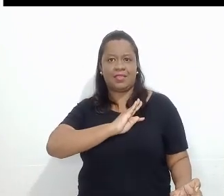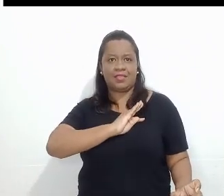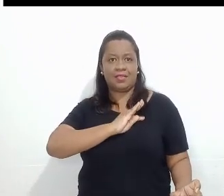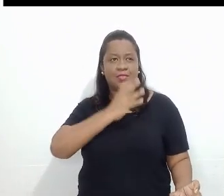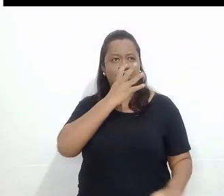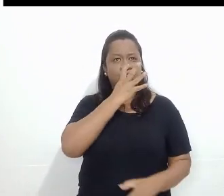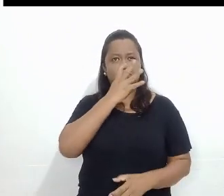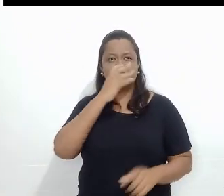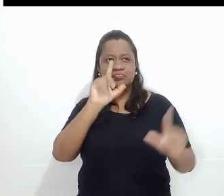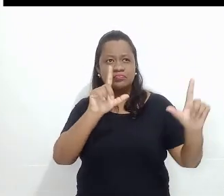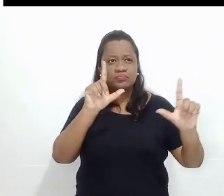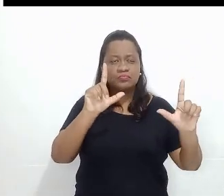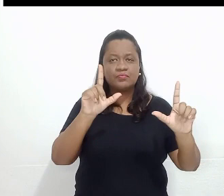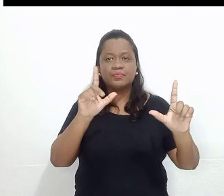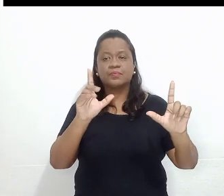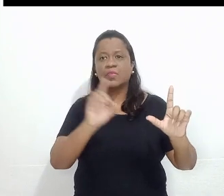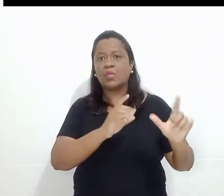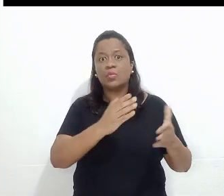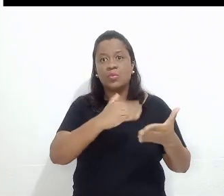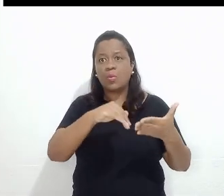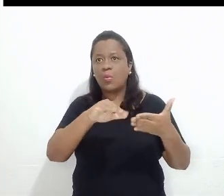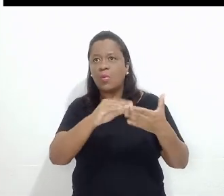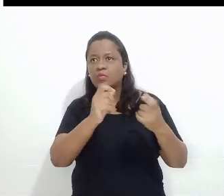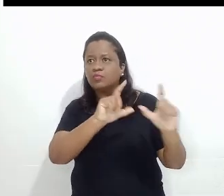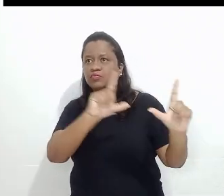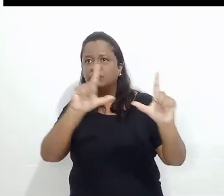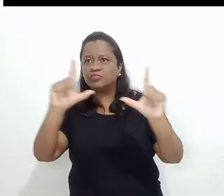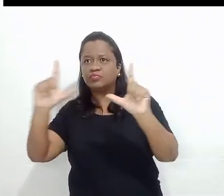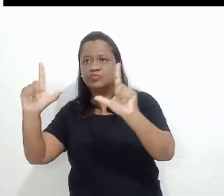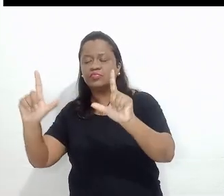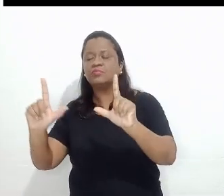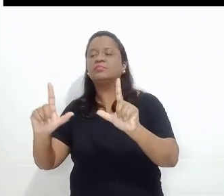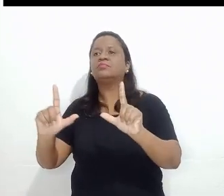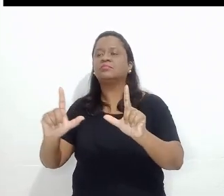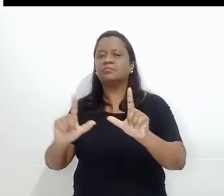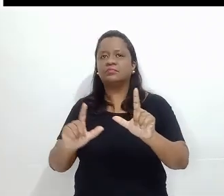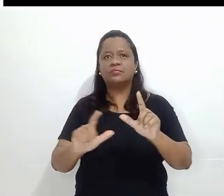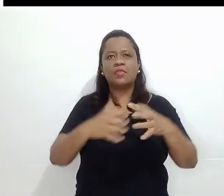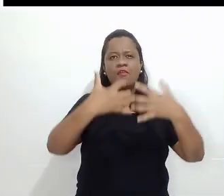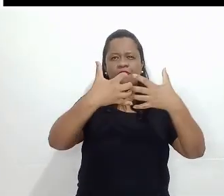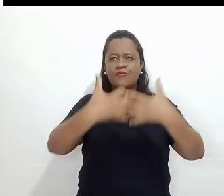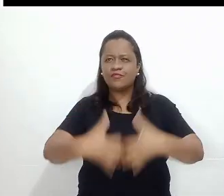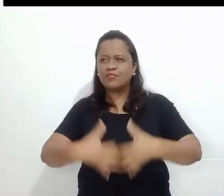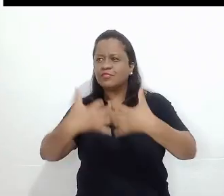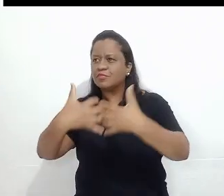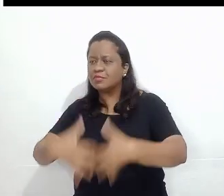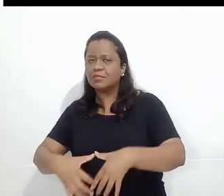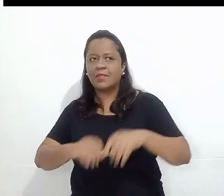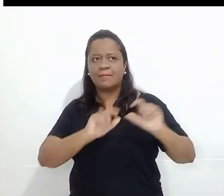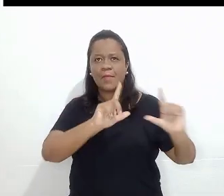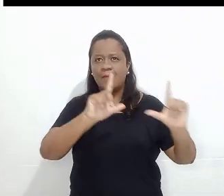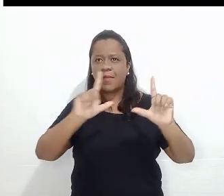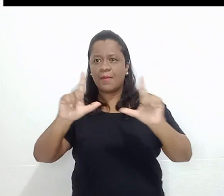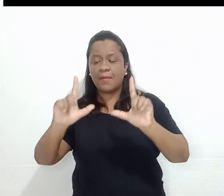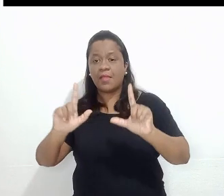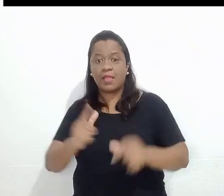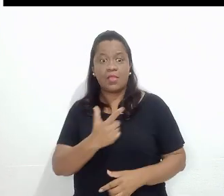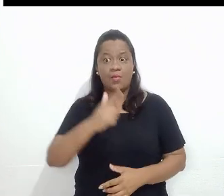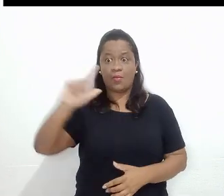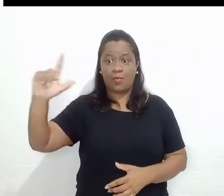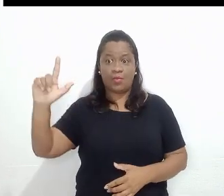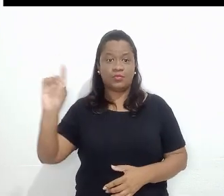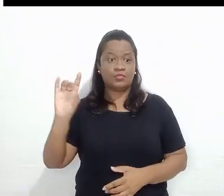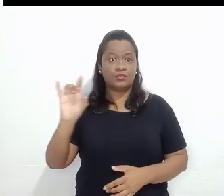e cuidar que todos esses vídeo assist vão funcionar, as baterias tudo certinho, posicionar para você. E tem um outro que vem só